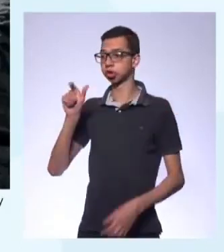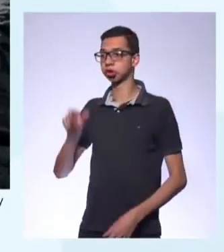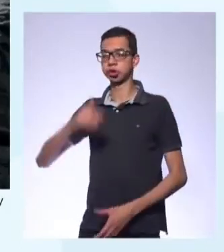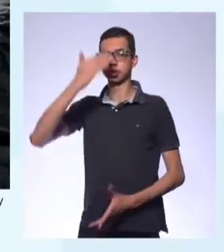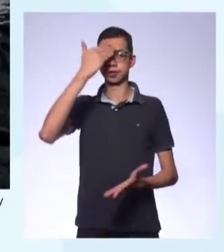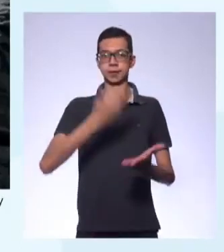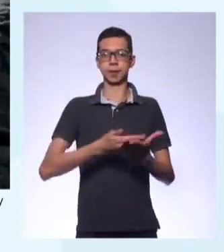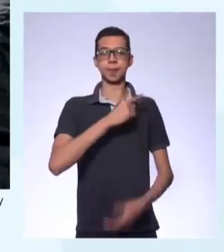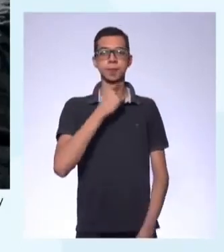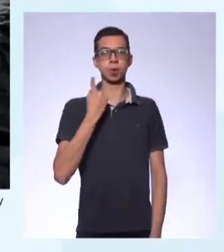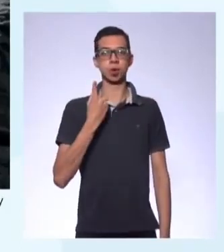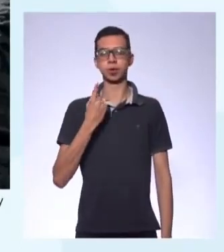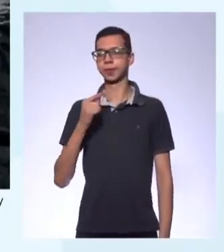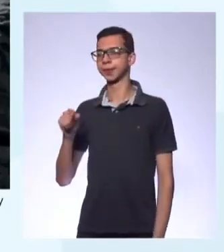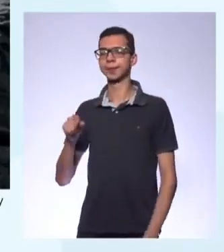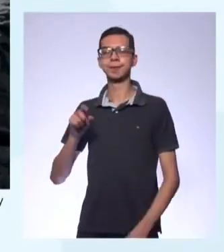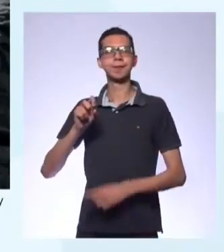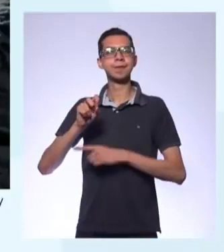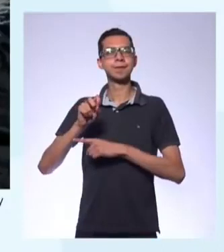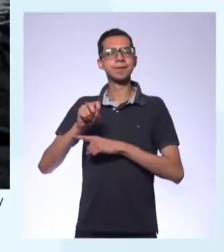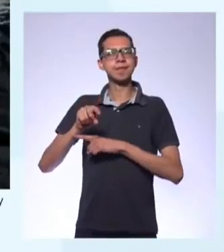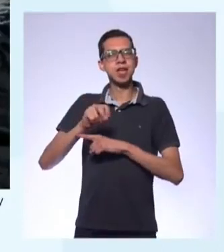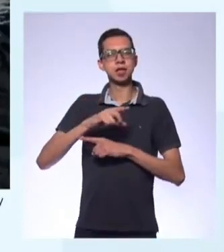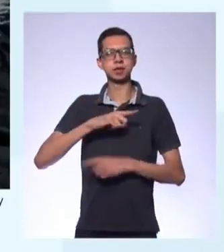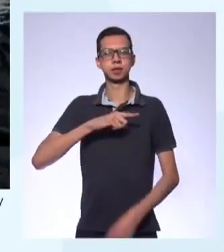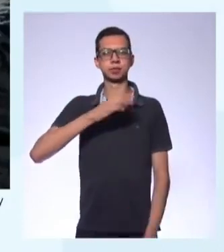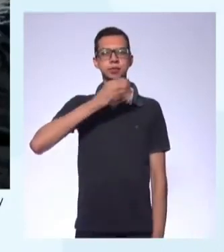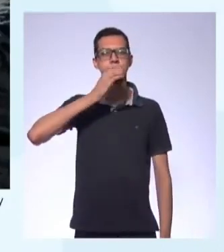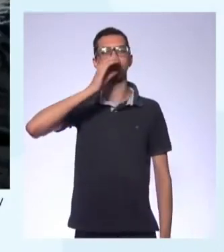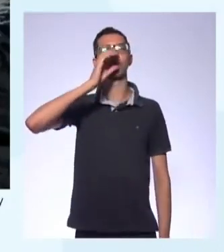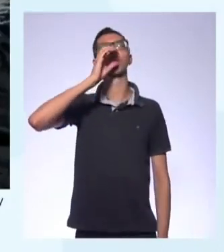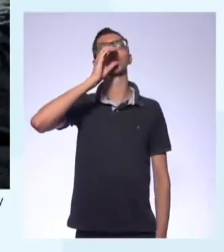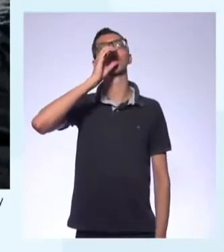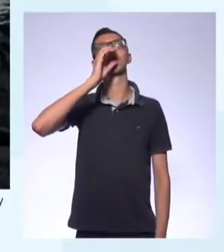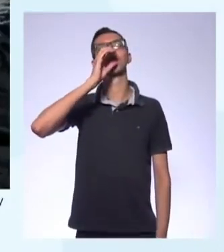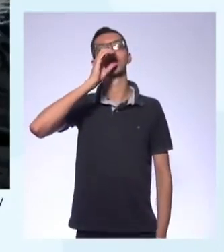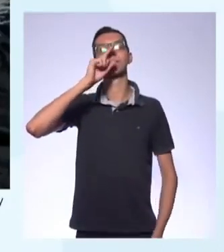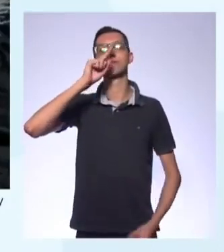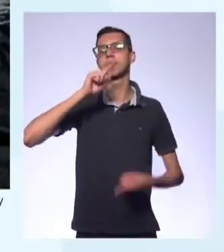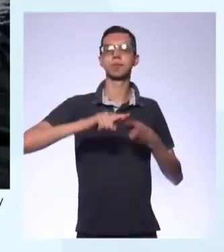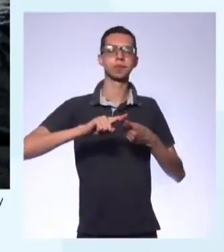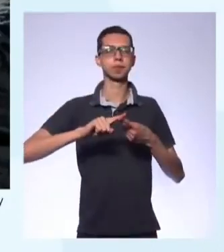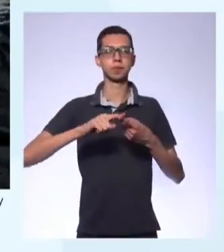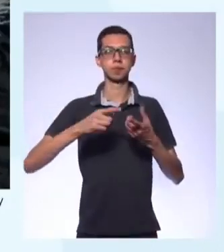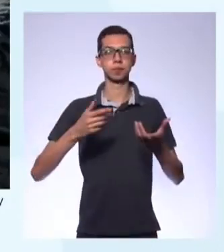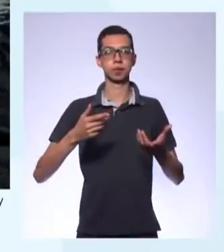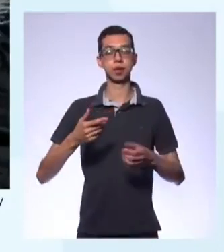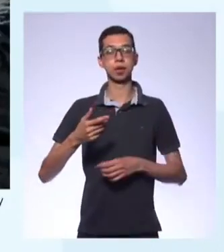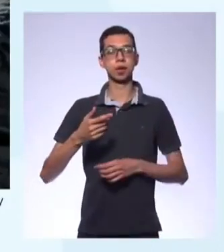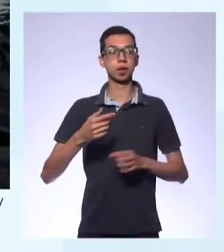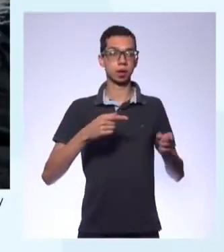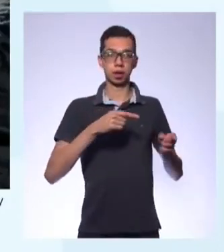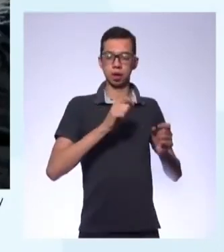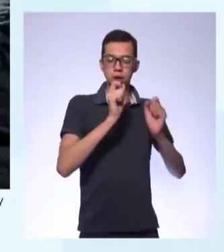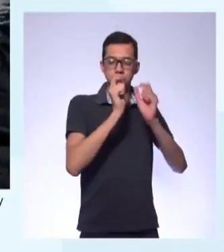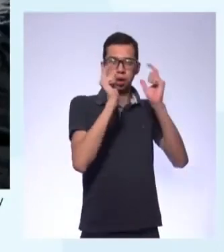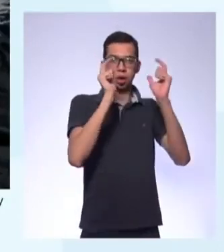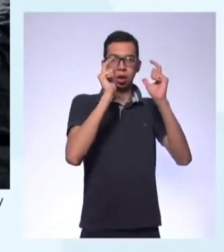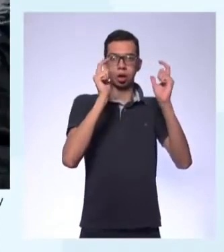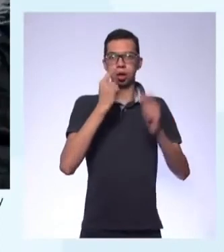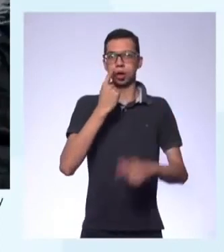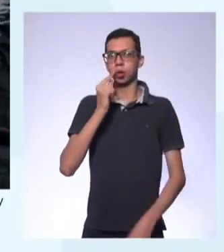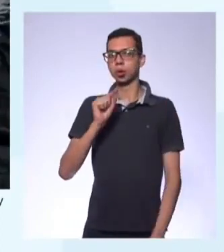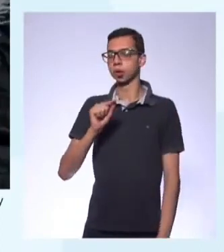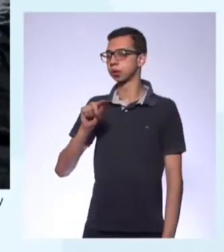e ingere o veneno. Quando Julieta acorda, tem a notícia que Romeu está morto e, com um punhal, tira